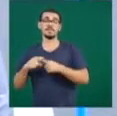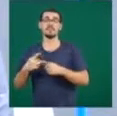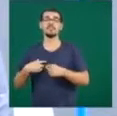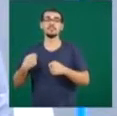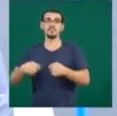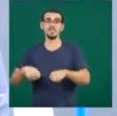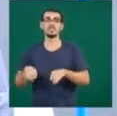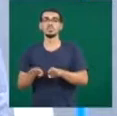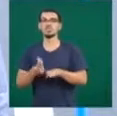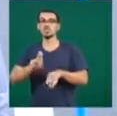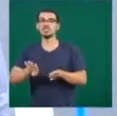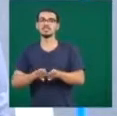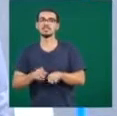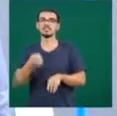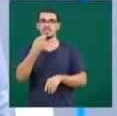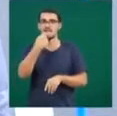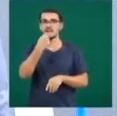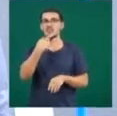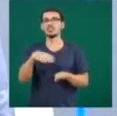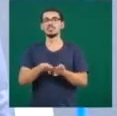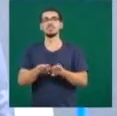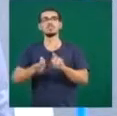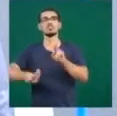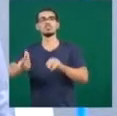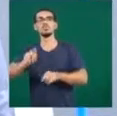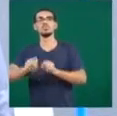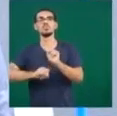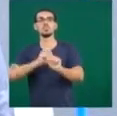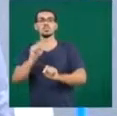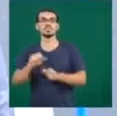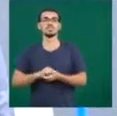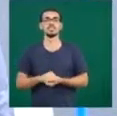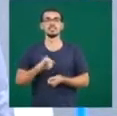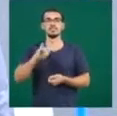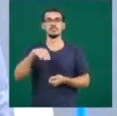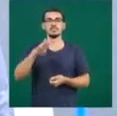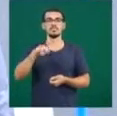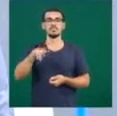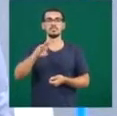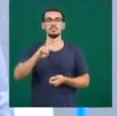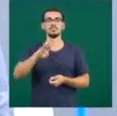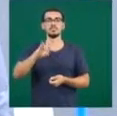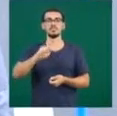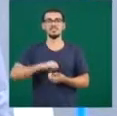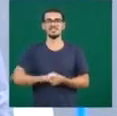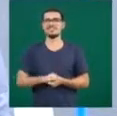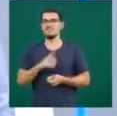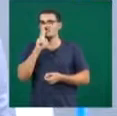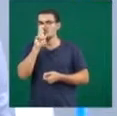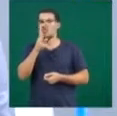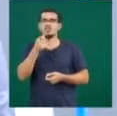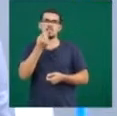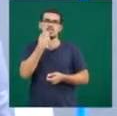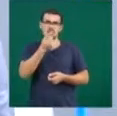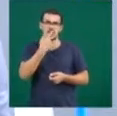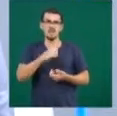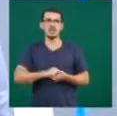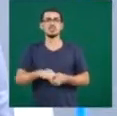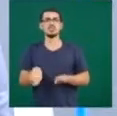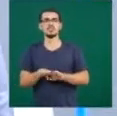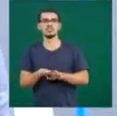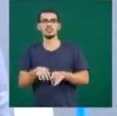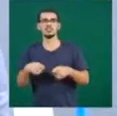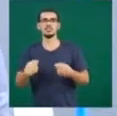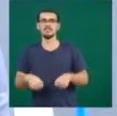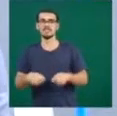lançar a mão de medicações orais e, últimos casos, no caso, os imunobiológicos são medicações mais avançadas e também a gente utiliza em